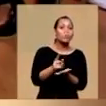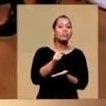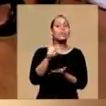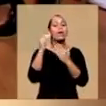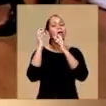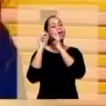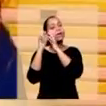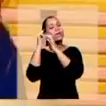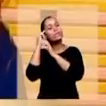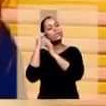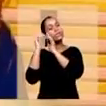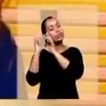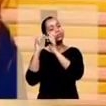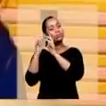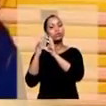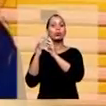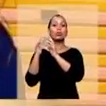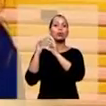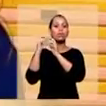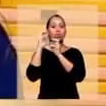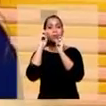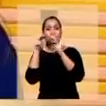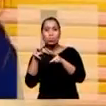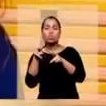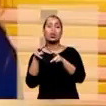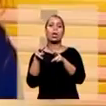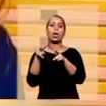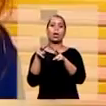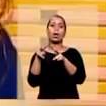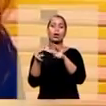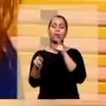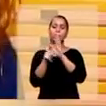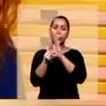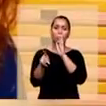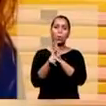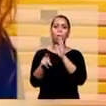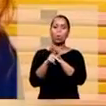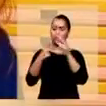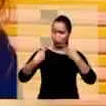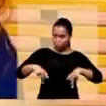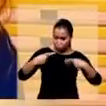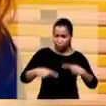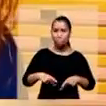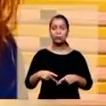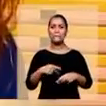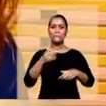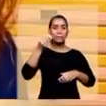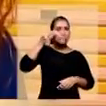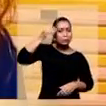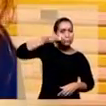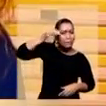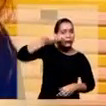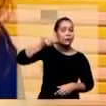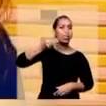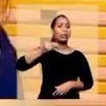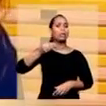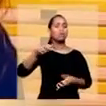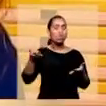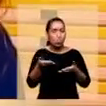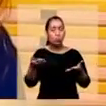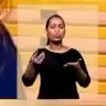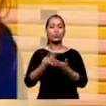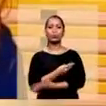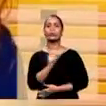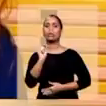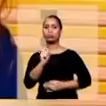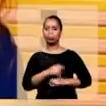inicial é refletir, olhar para o próprio potencial, para as suas experiências. O que acontece muito